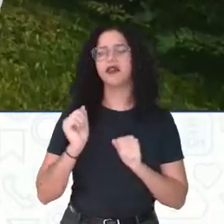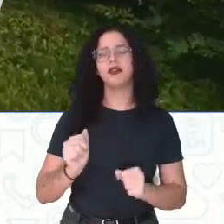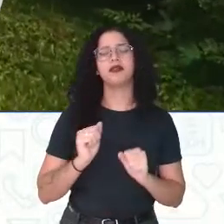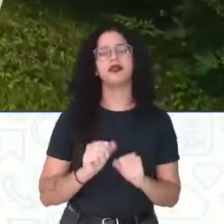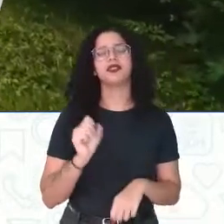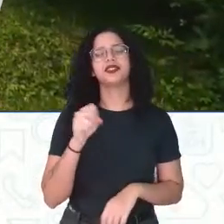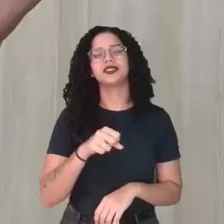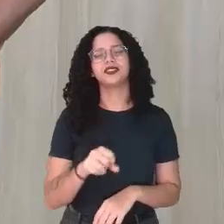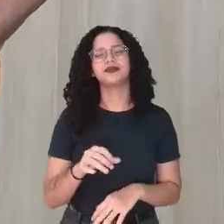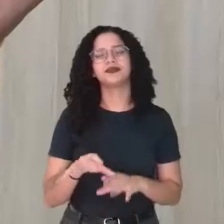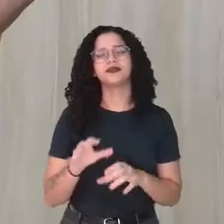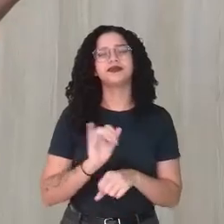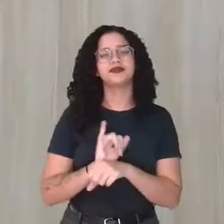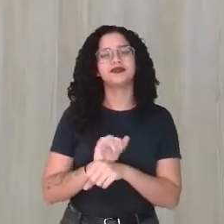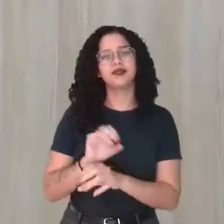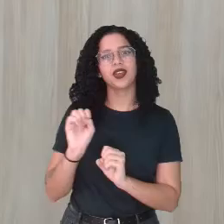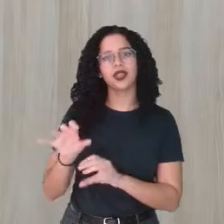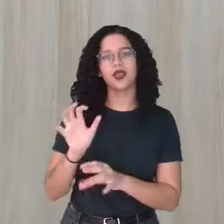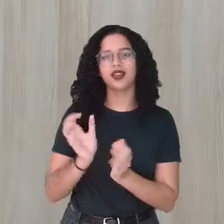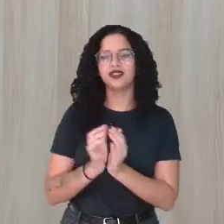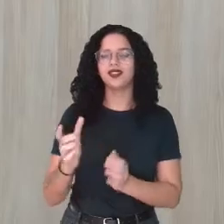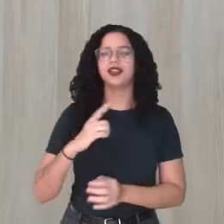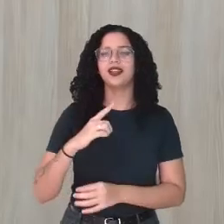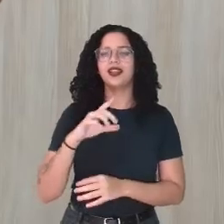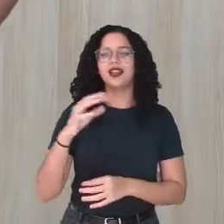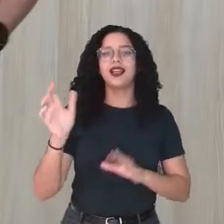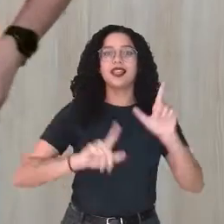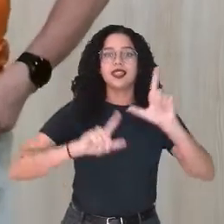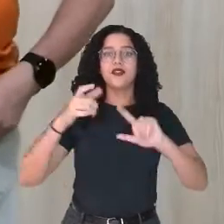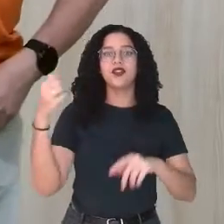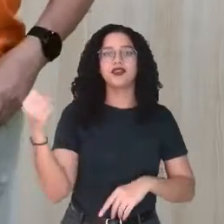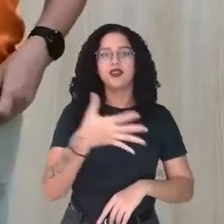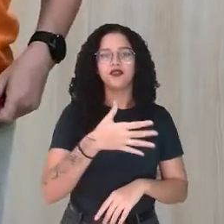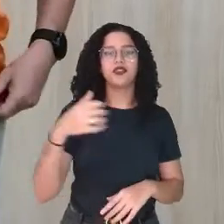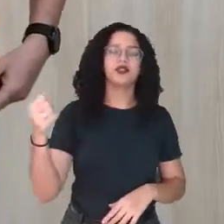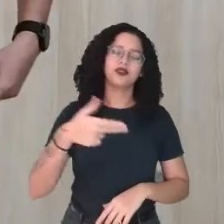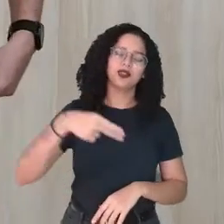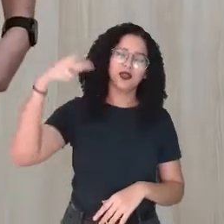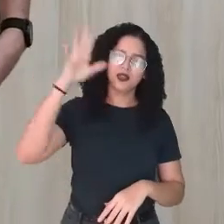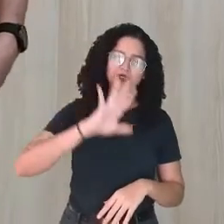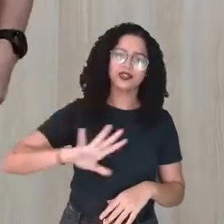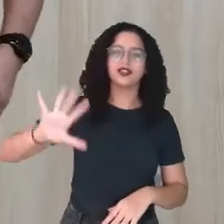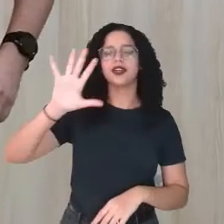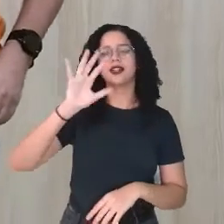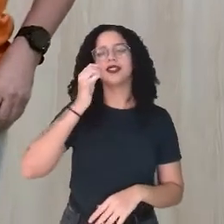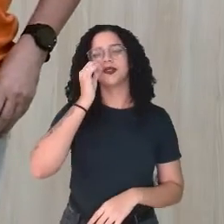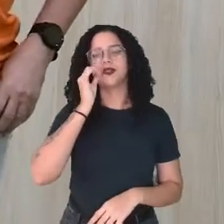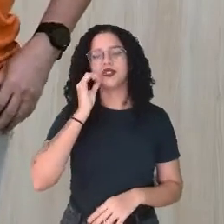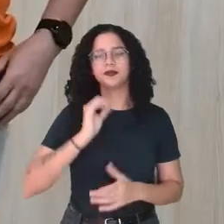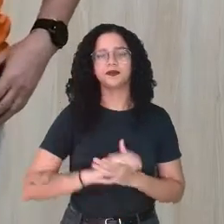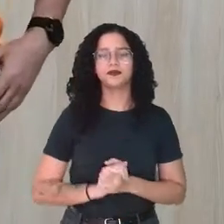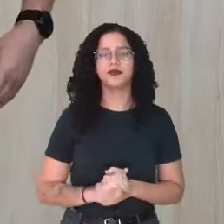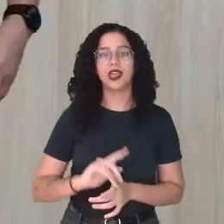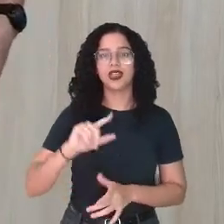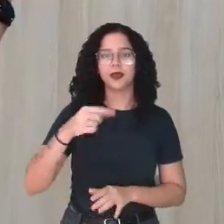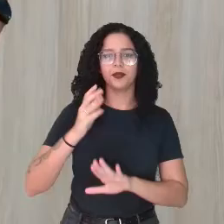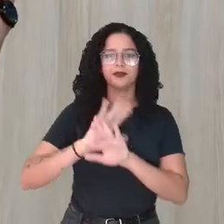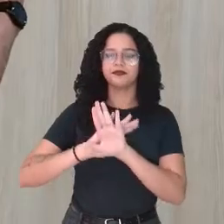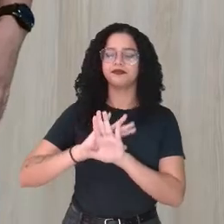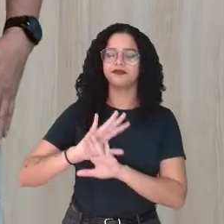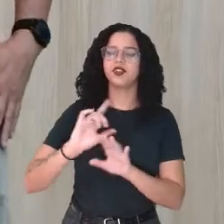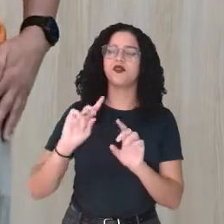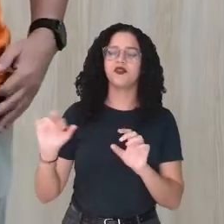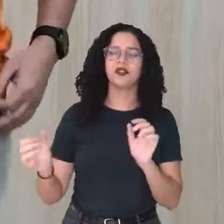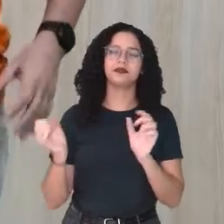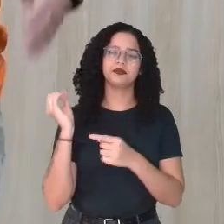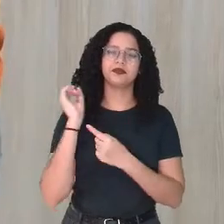canal do Educa Recife, está lá. Na TV Nova Nordeste, no retransmite depois, né, Billy Paul? Está lá